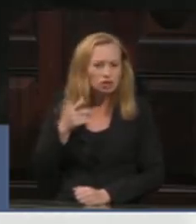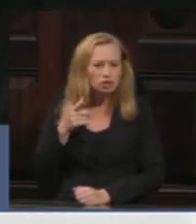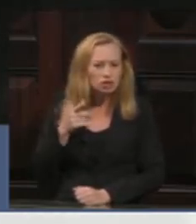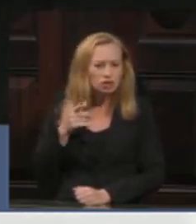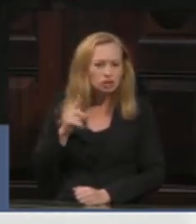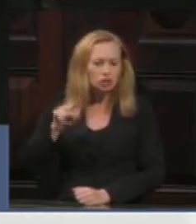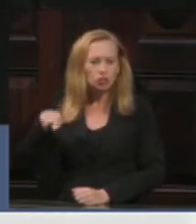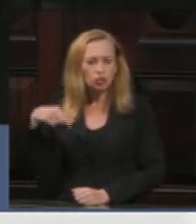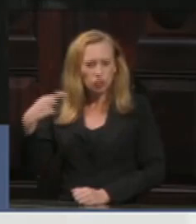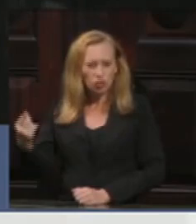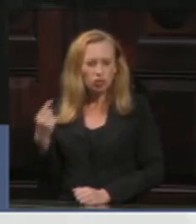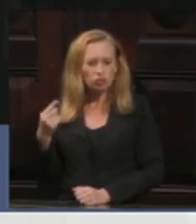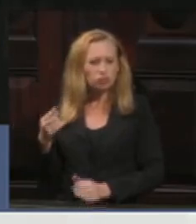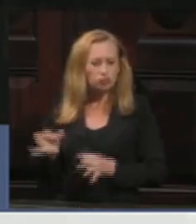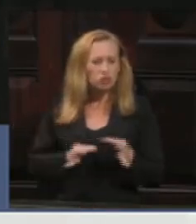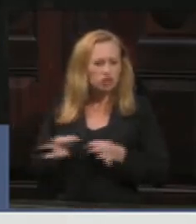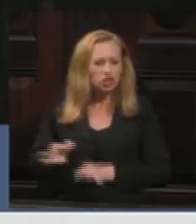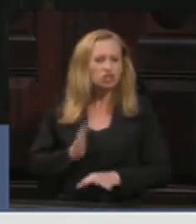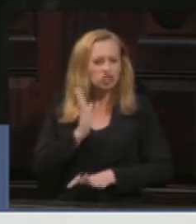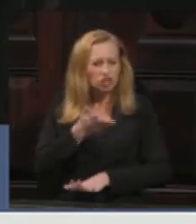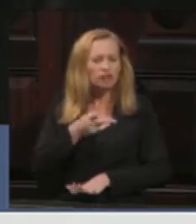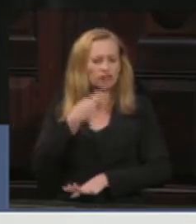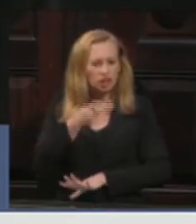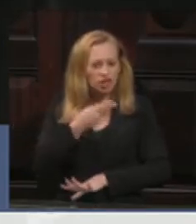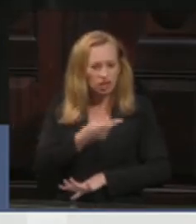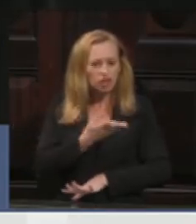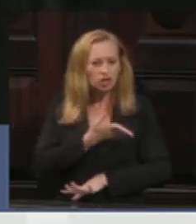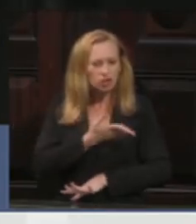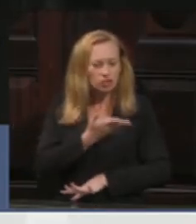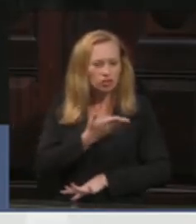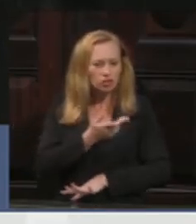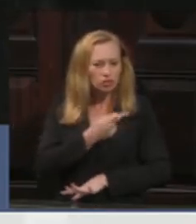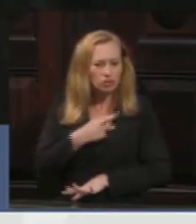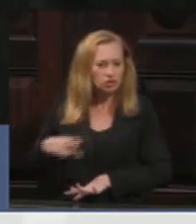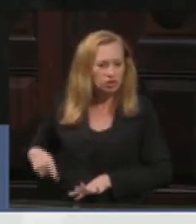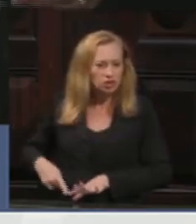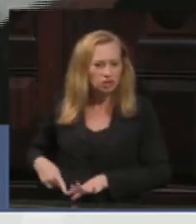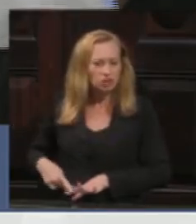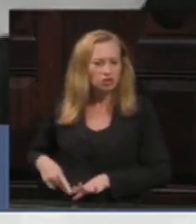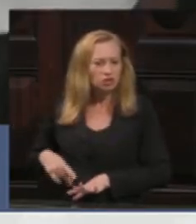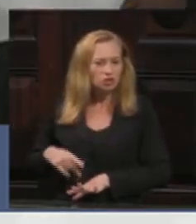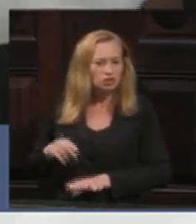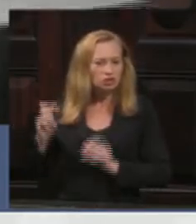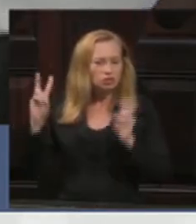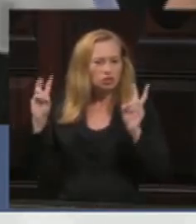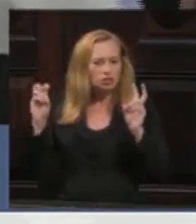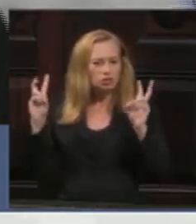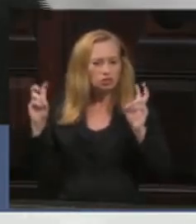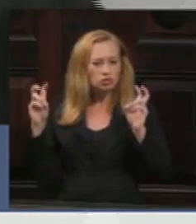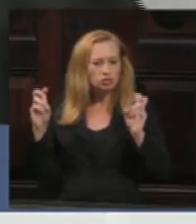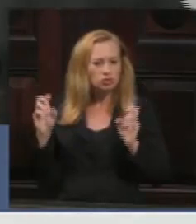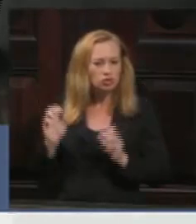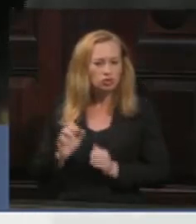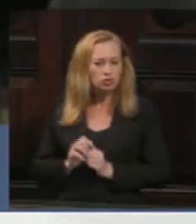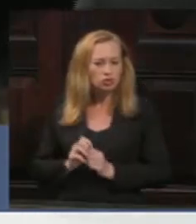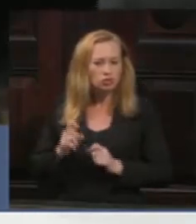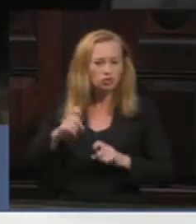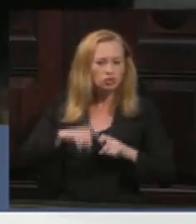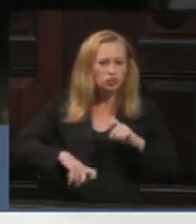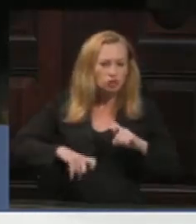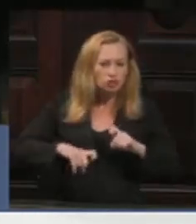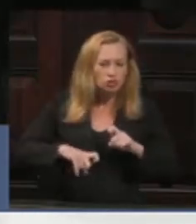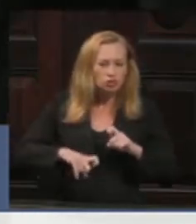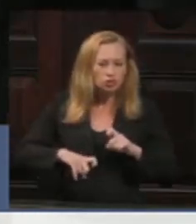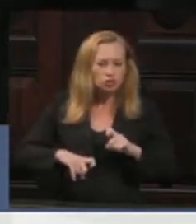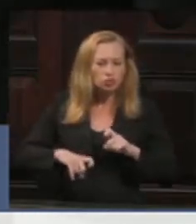outro projeto meu. Eu cheguei a comentar com Vossa Excelência, que é um projeto sobre a questão de estupro, que até vai ter hoje uma julgação, um julgamento no